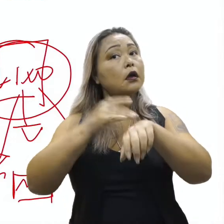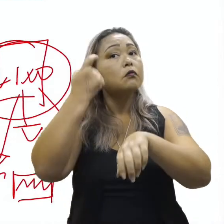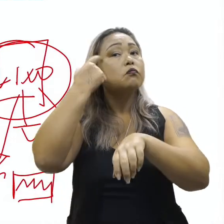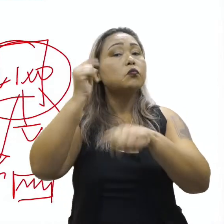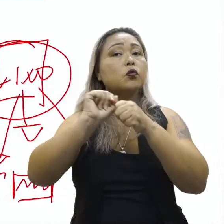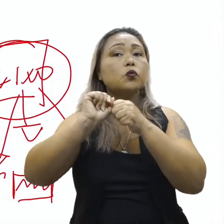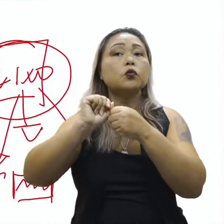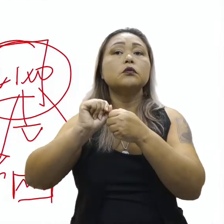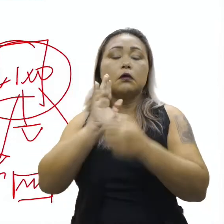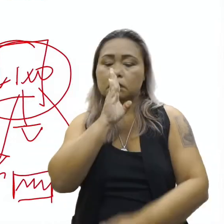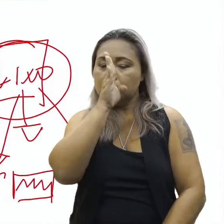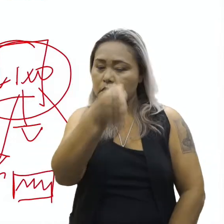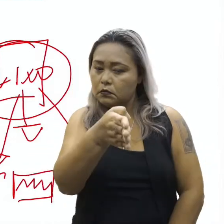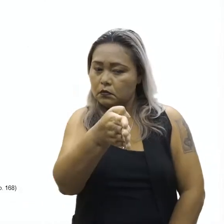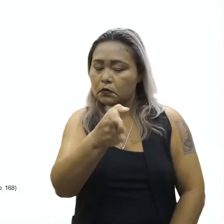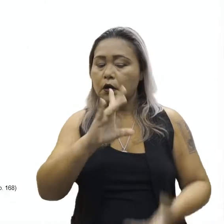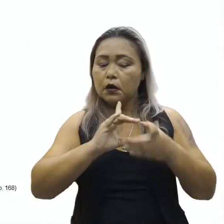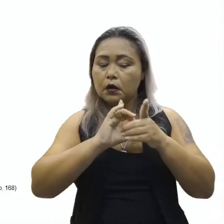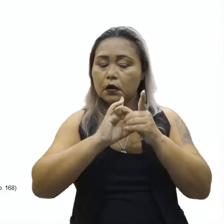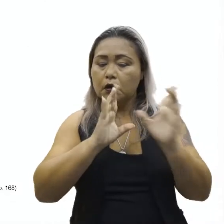democracia direta.